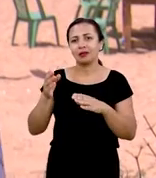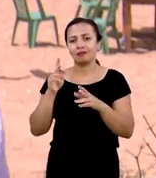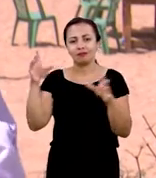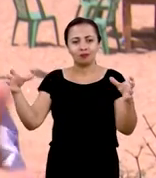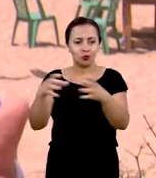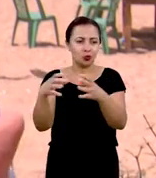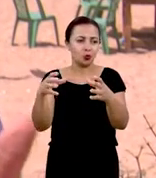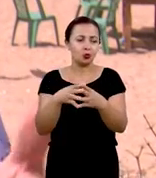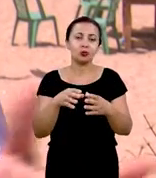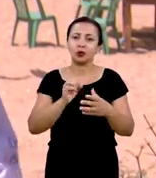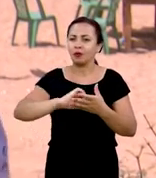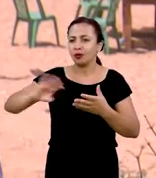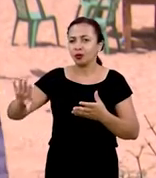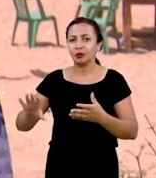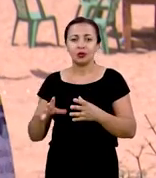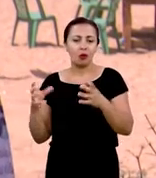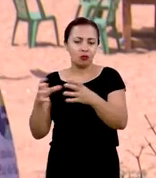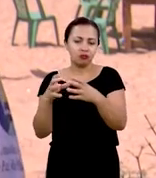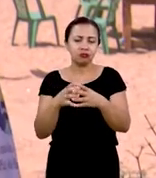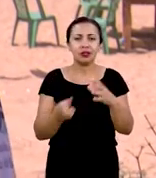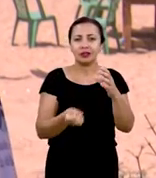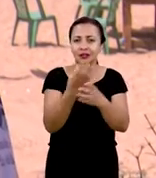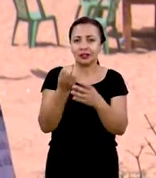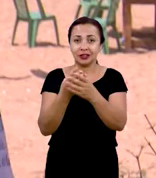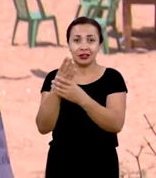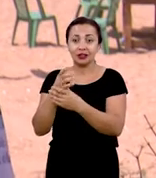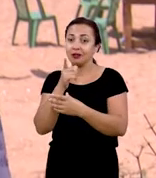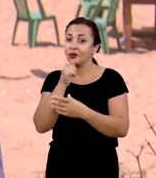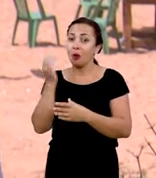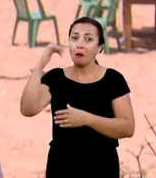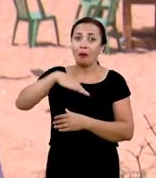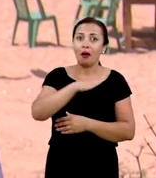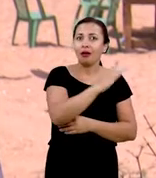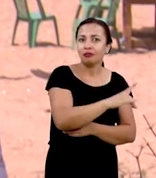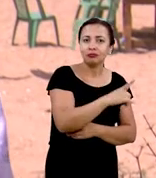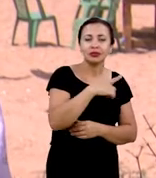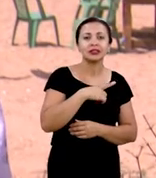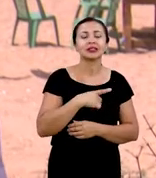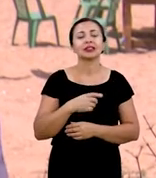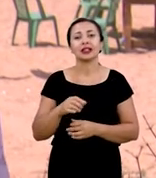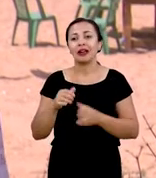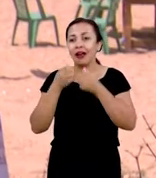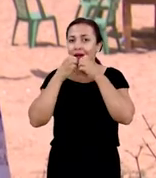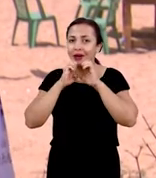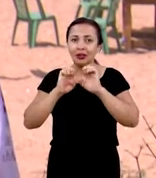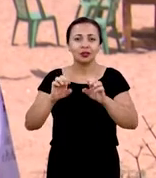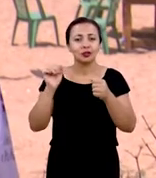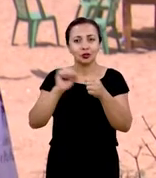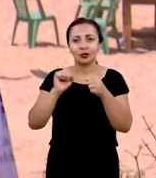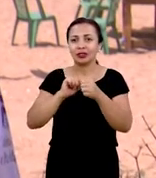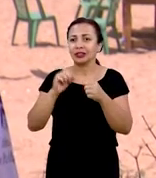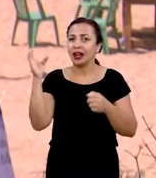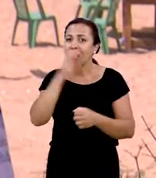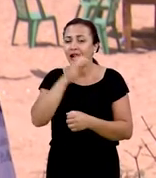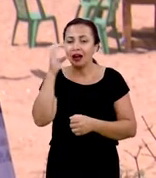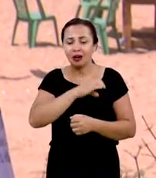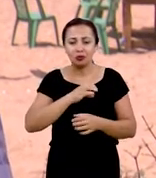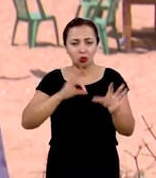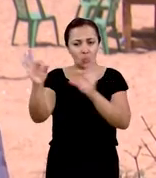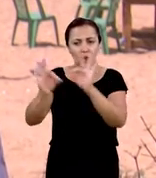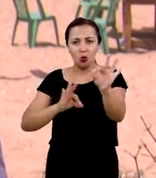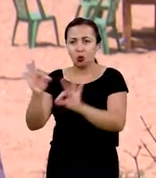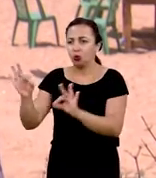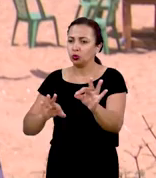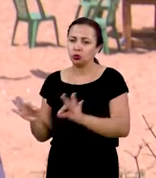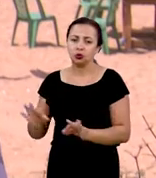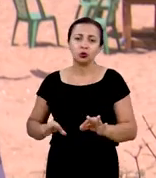fora os parques offshore, né, que são os parques que serão criados no mar. Então a gente tem uma emergência de fazer um ordenamento territorial